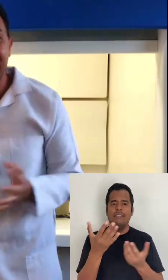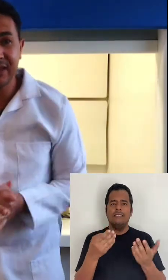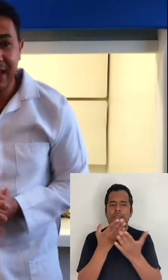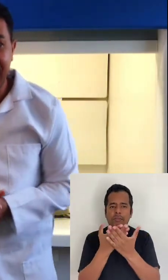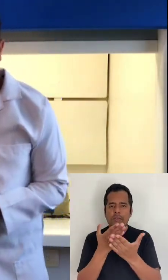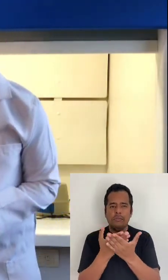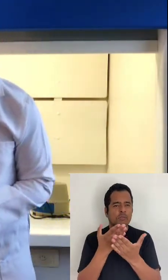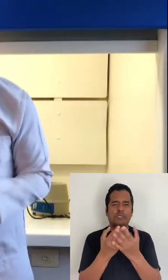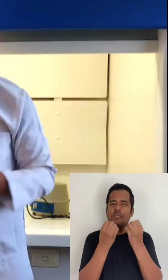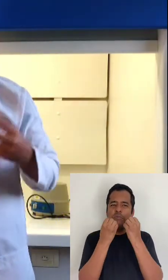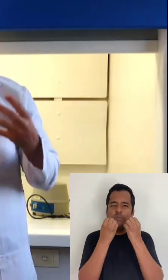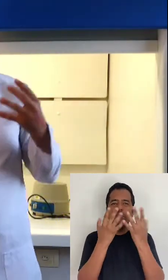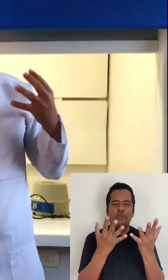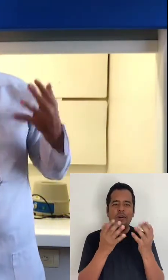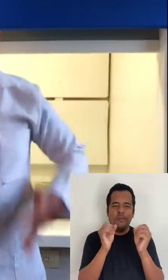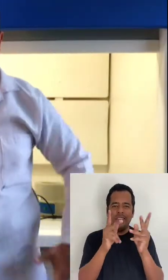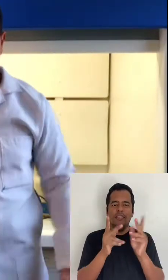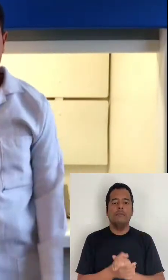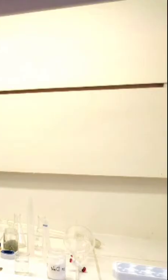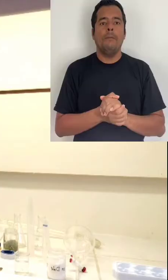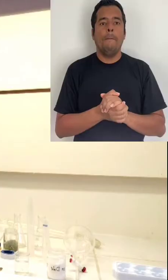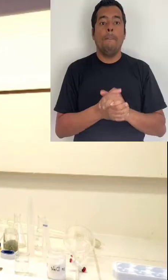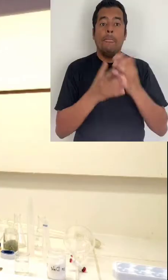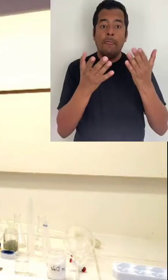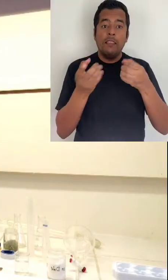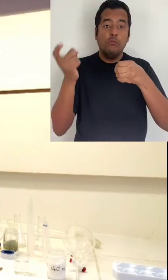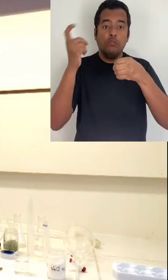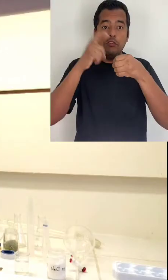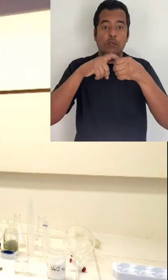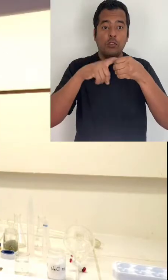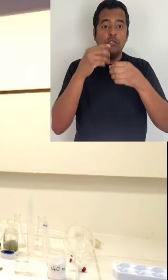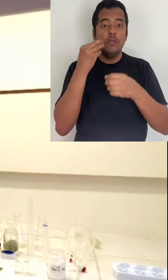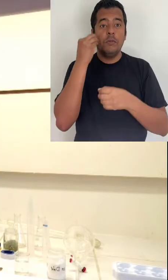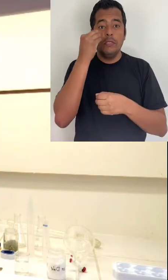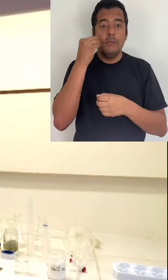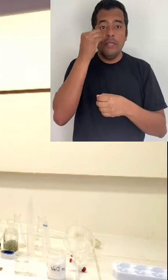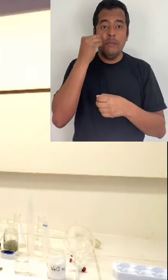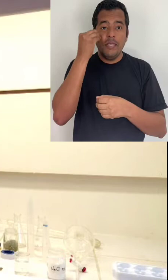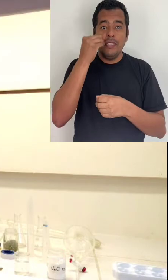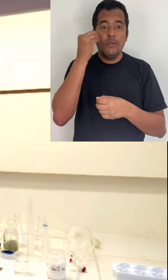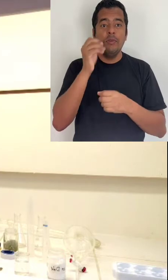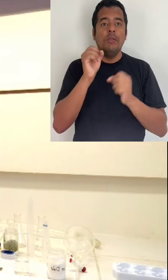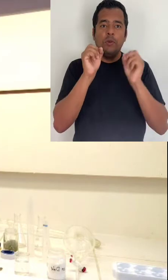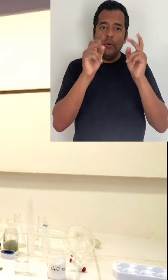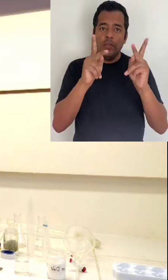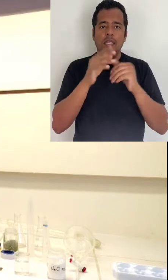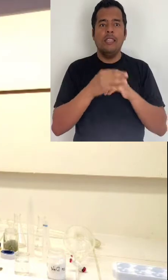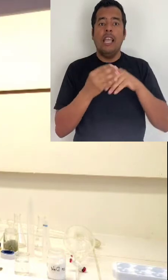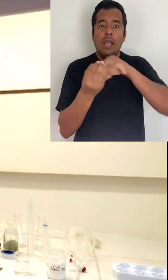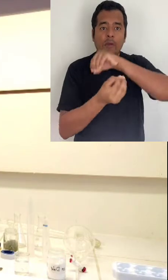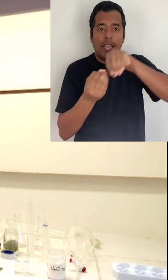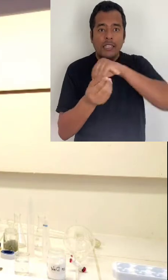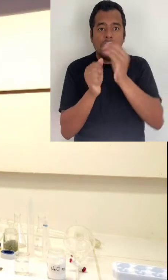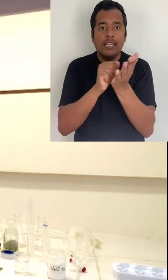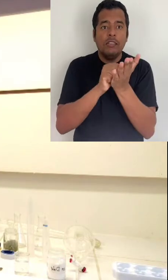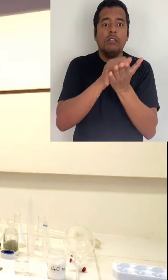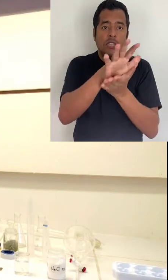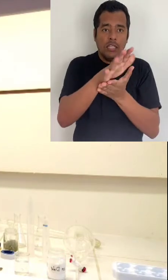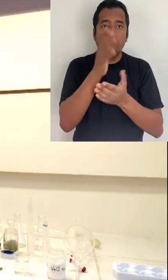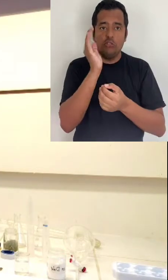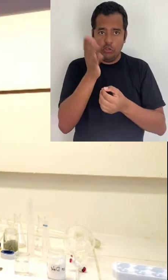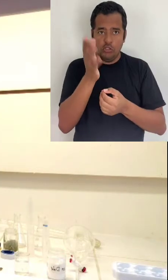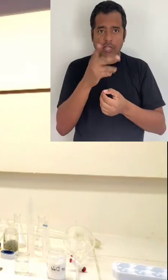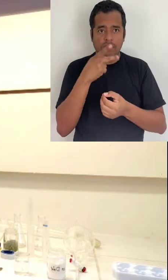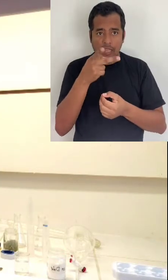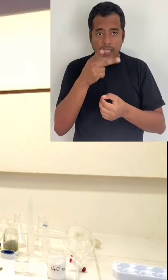E fiquem antenados que a aula hoje vai ser top, hein? E aí pessoal, estamos de volta com o nosso experimento. É